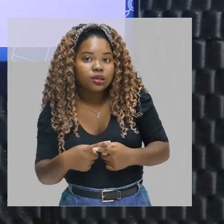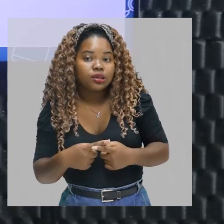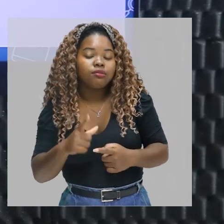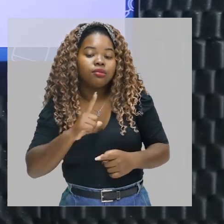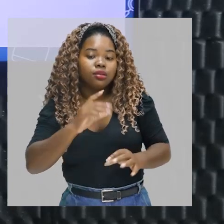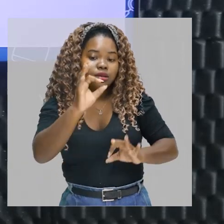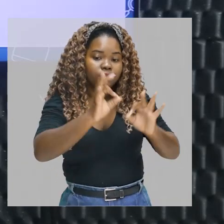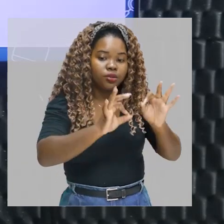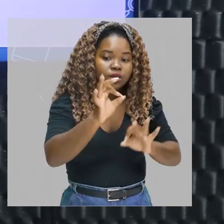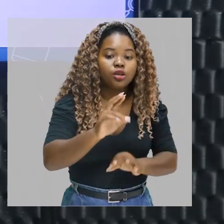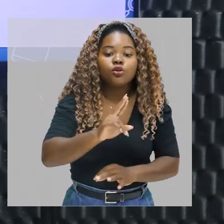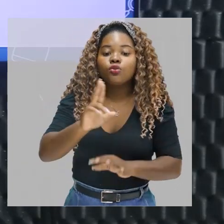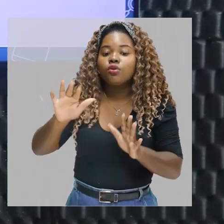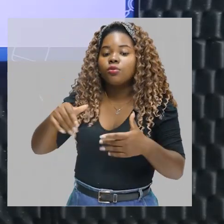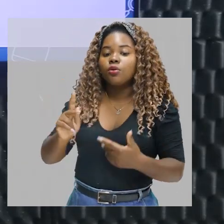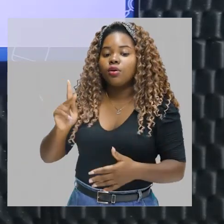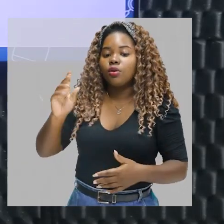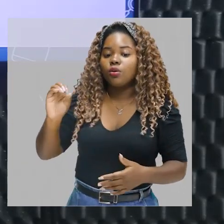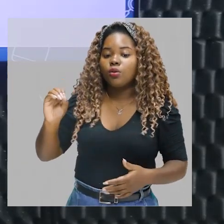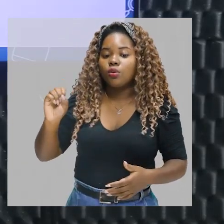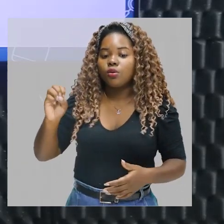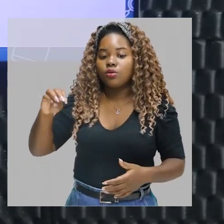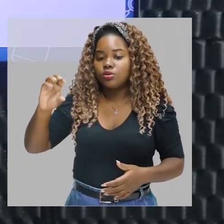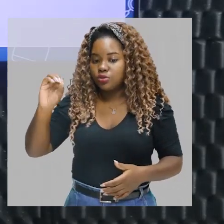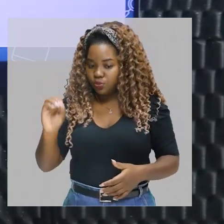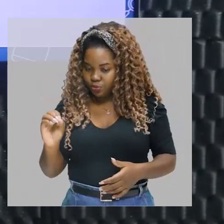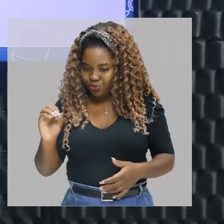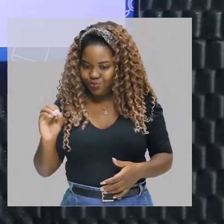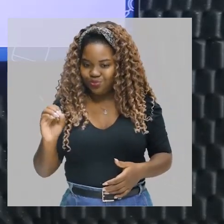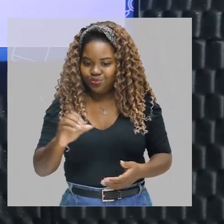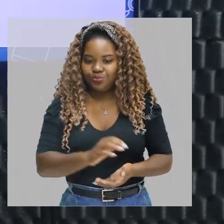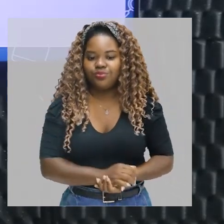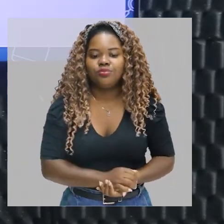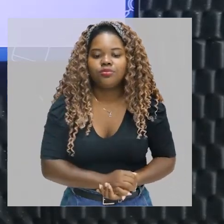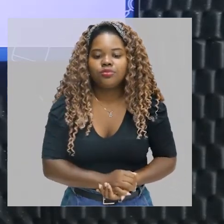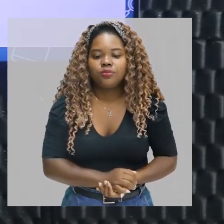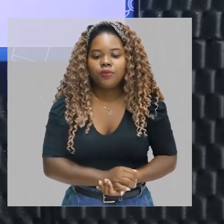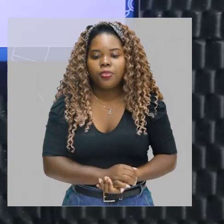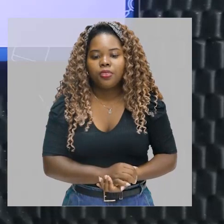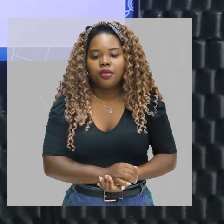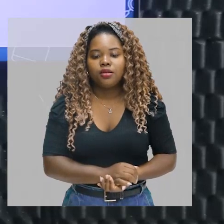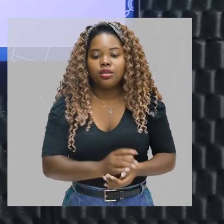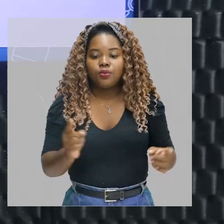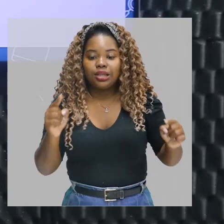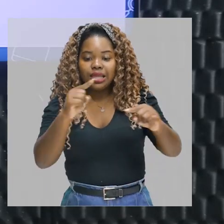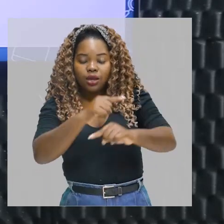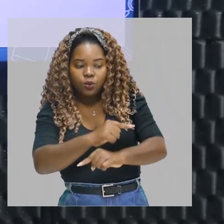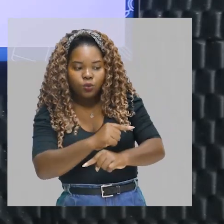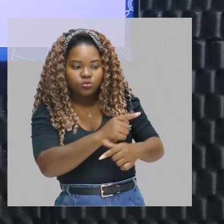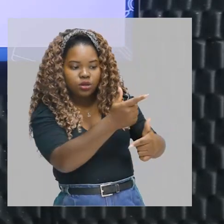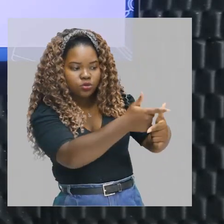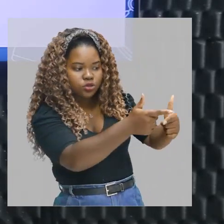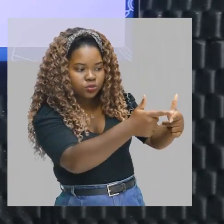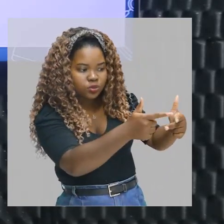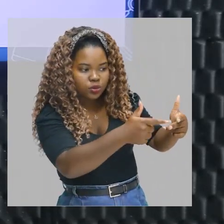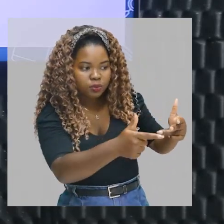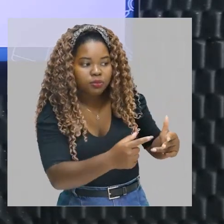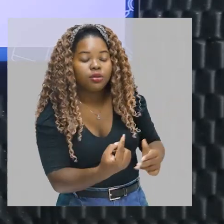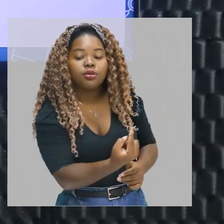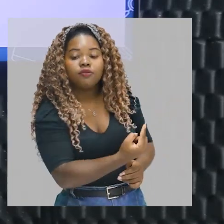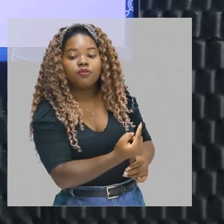isso de cosmos, ok? Cosmos, ele vai se opor ao caos. O caos